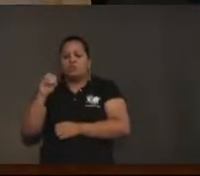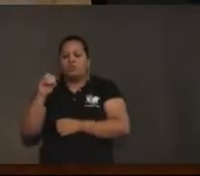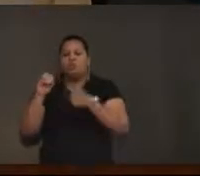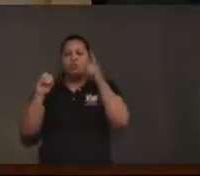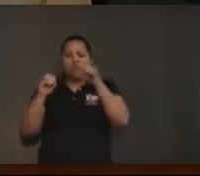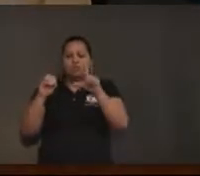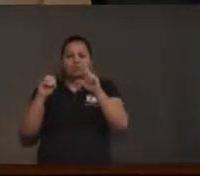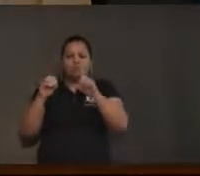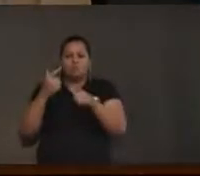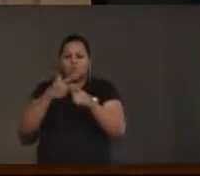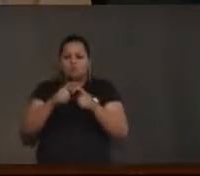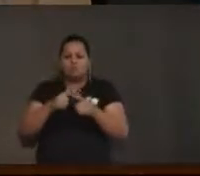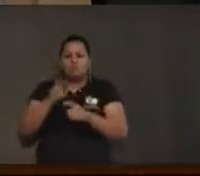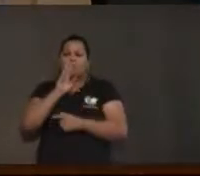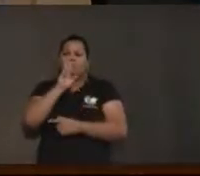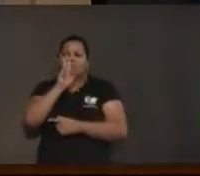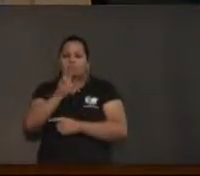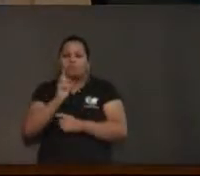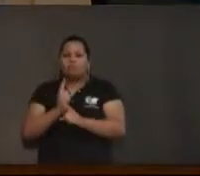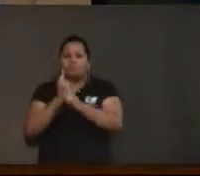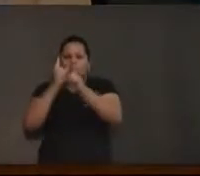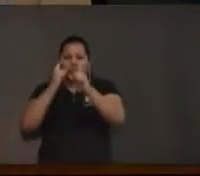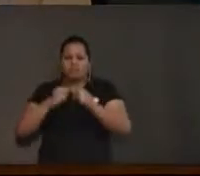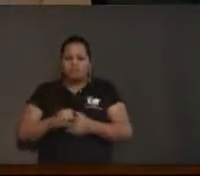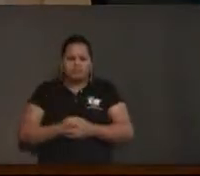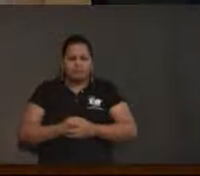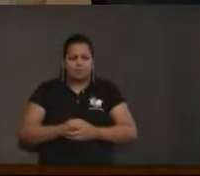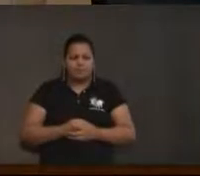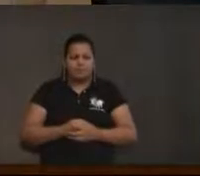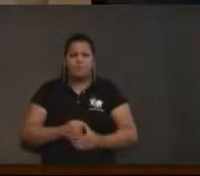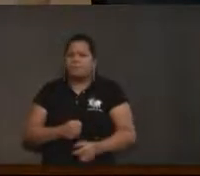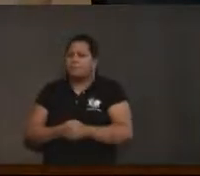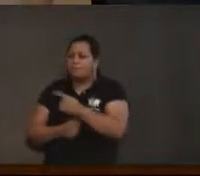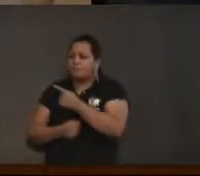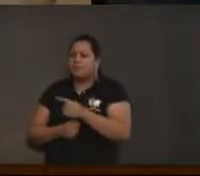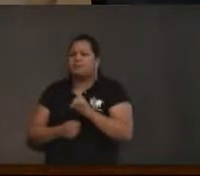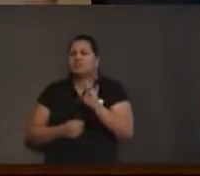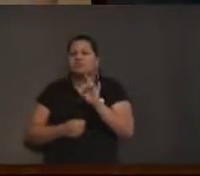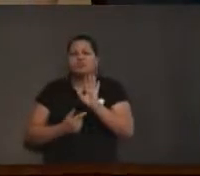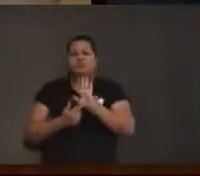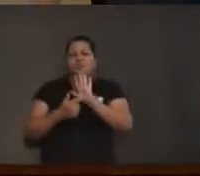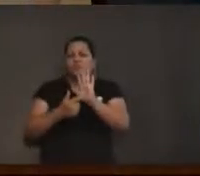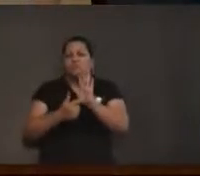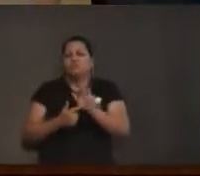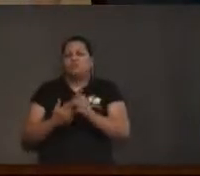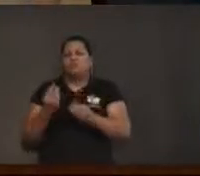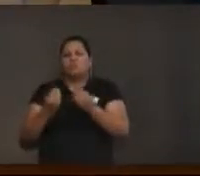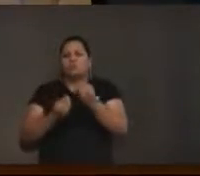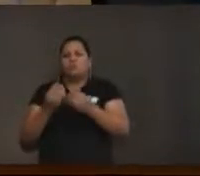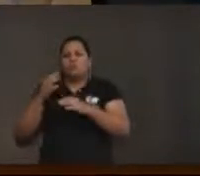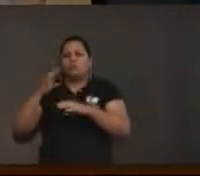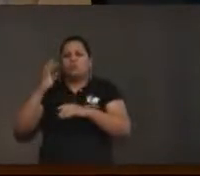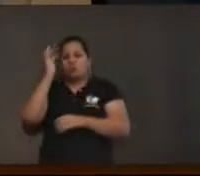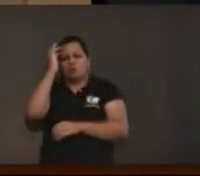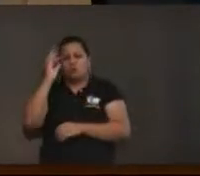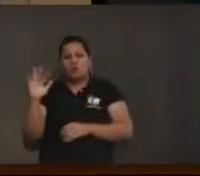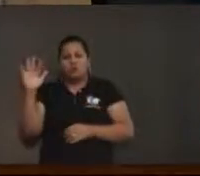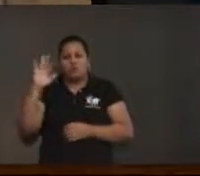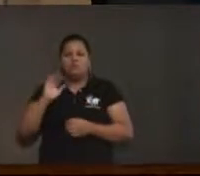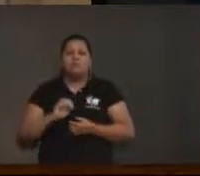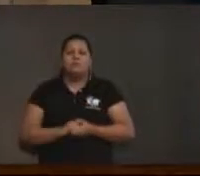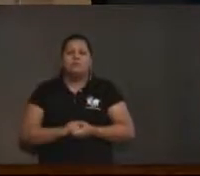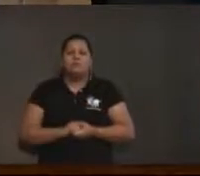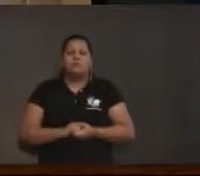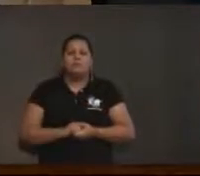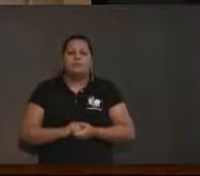bom vamos ver então matematicamente daqui é só uma ilustração do teorema como é que isso vai ele